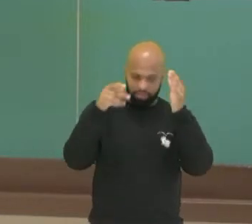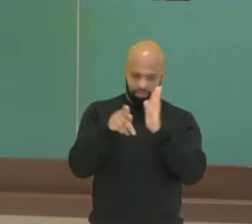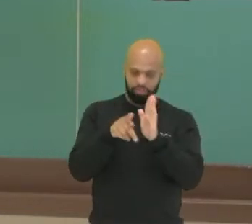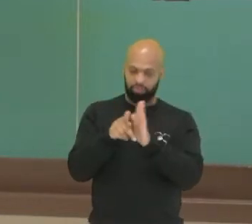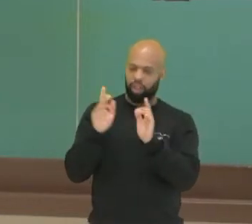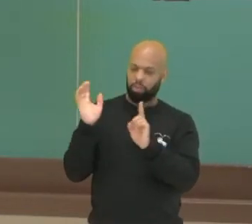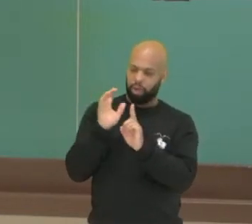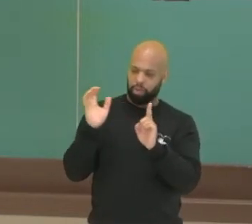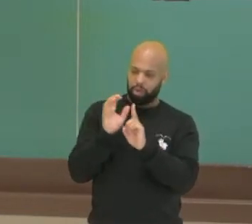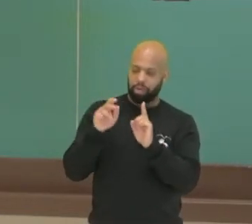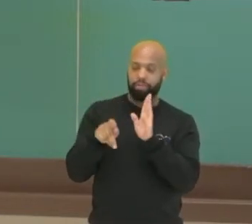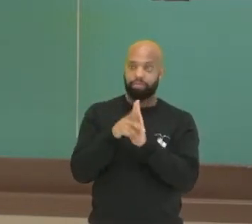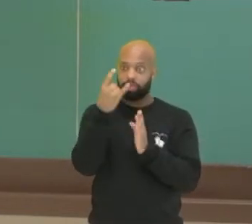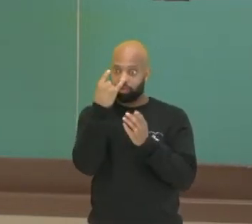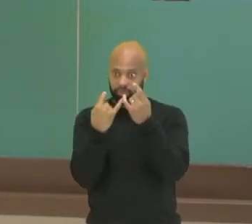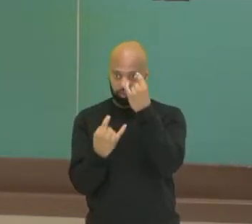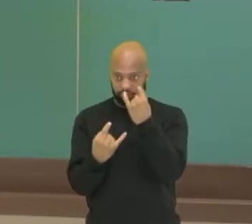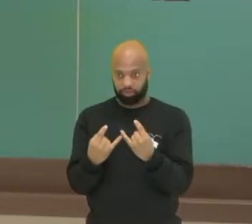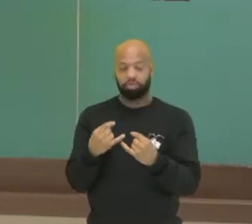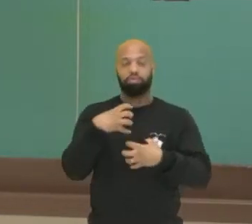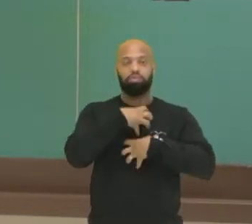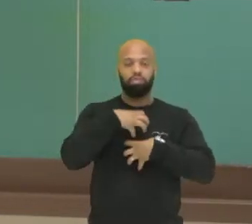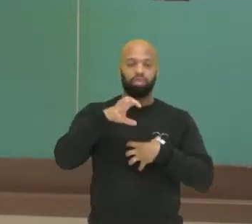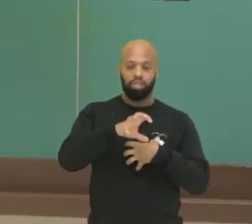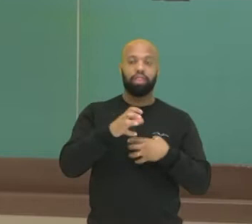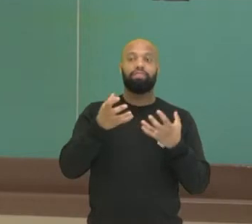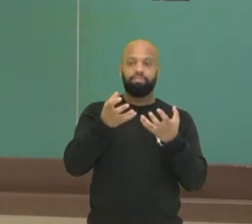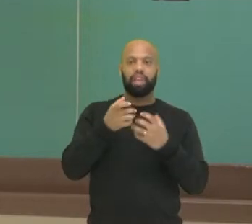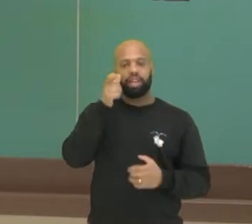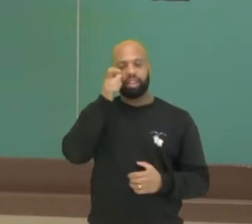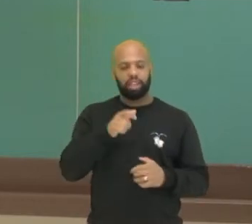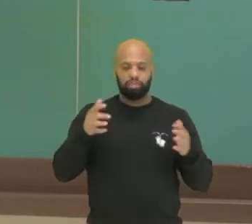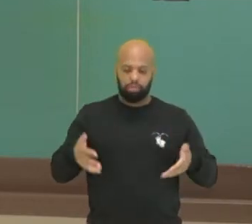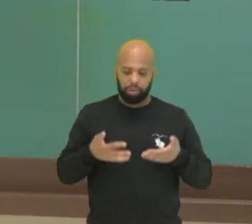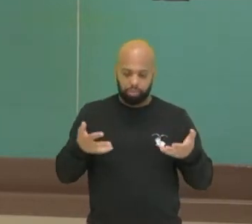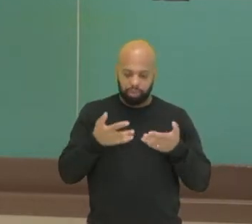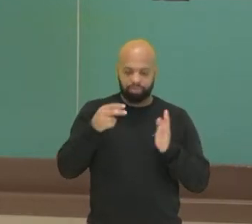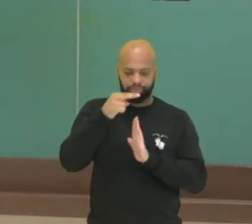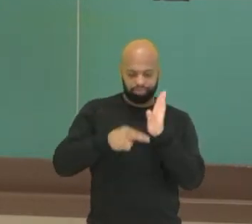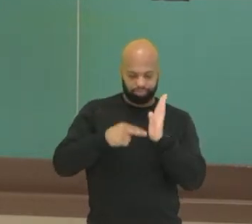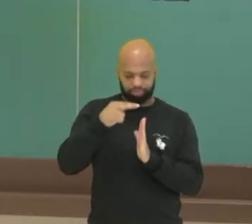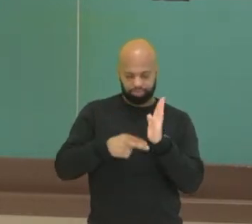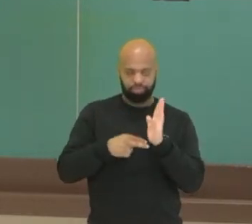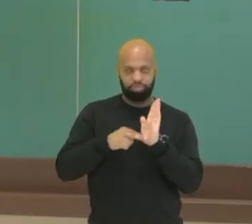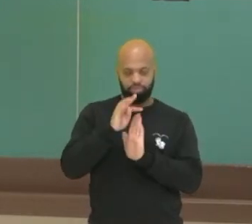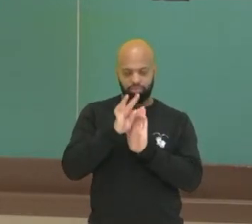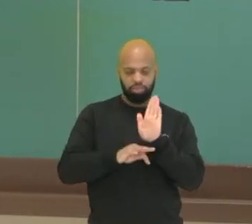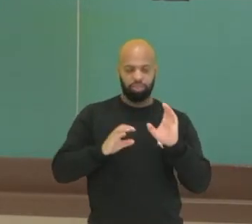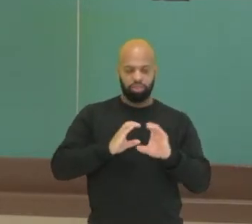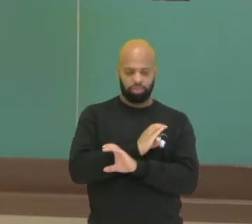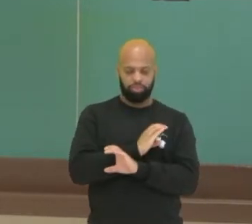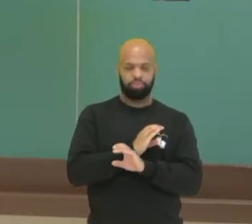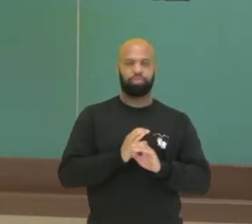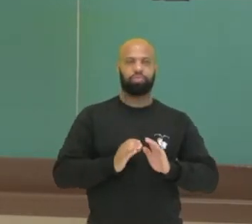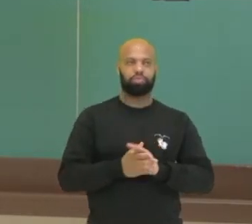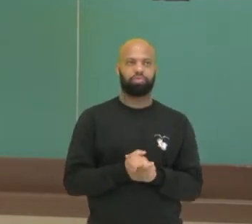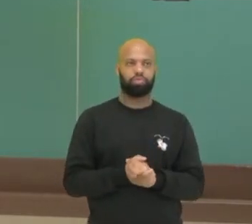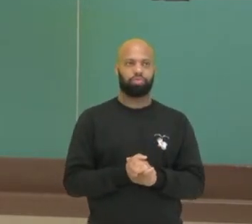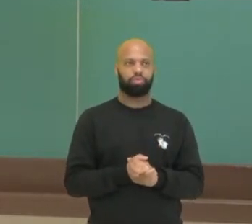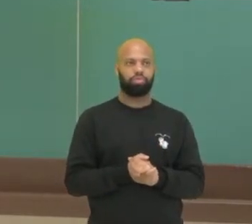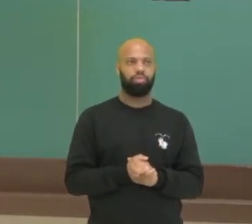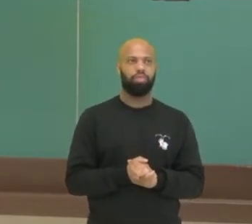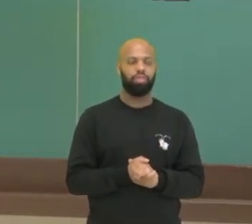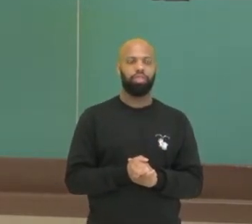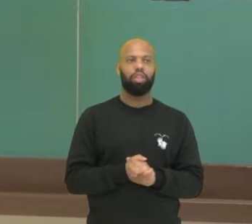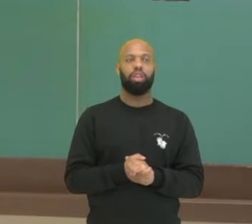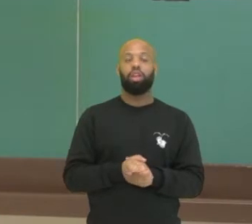realmente chame a atenção do leitor para que ele se sinta interessado, motivado em fazer a leitura na íntegra da reportagem. E aqui a gente